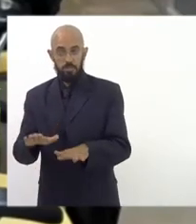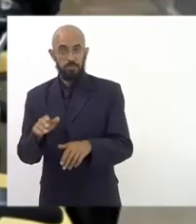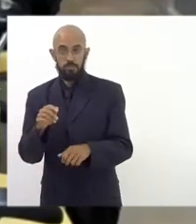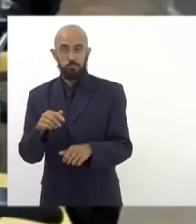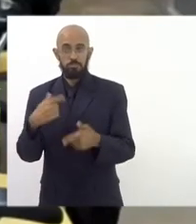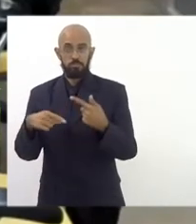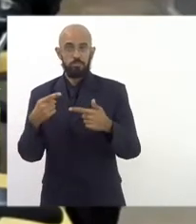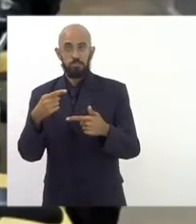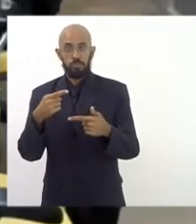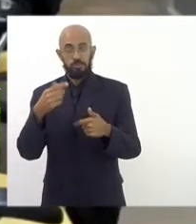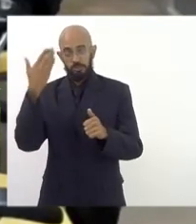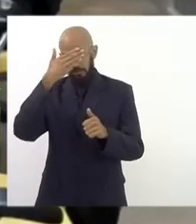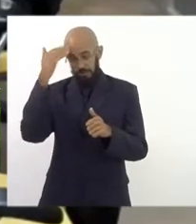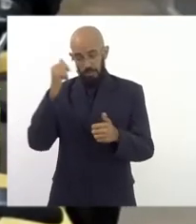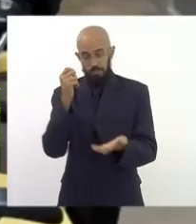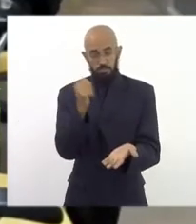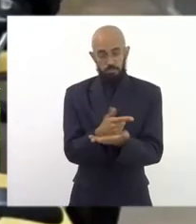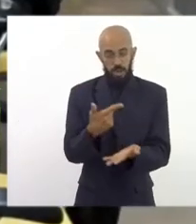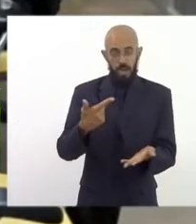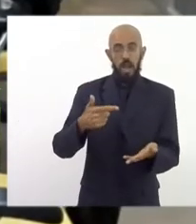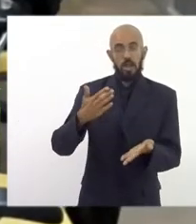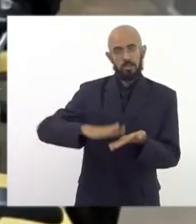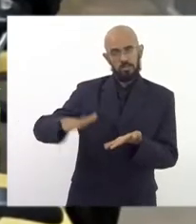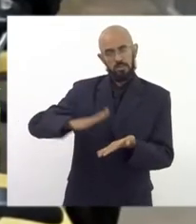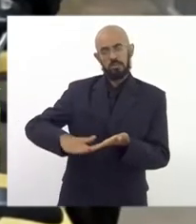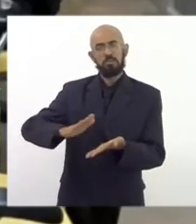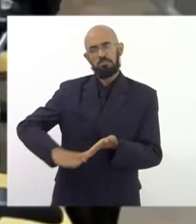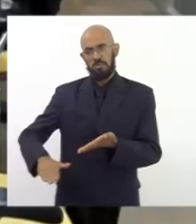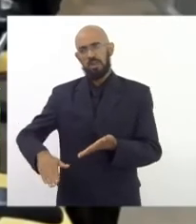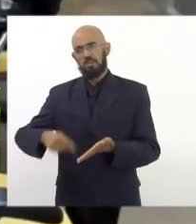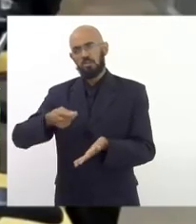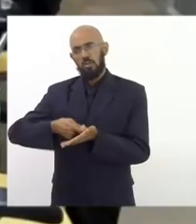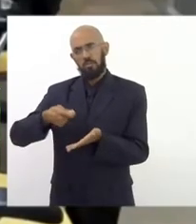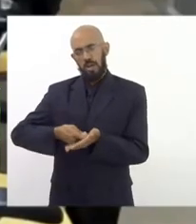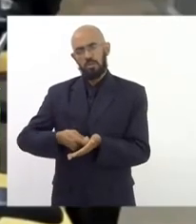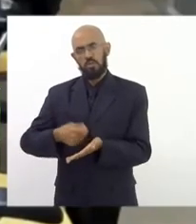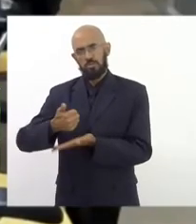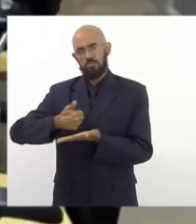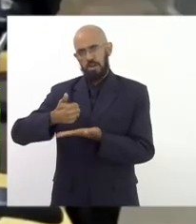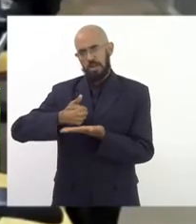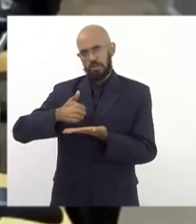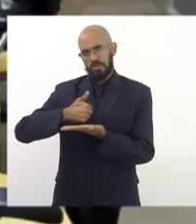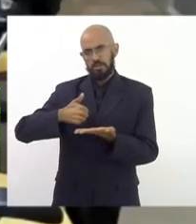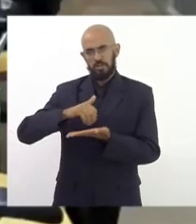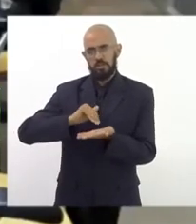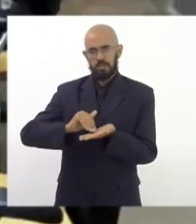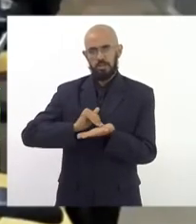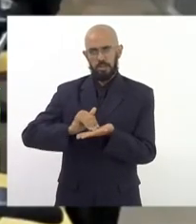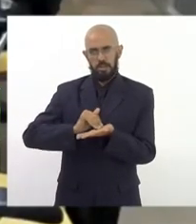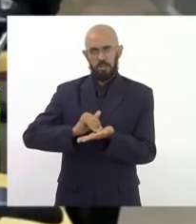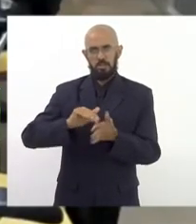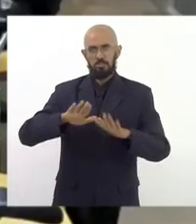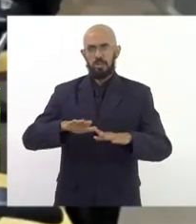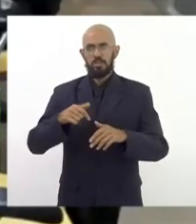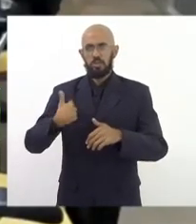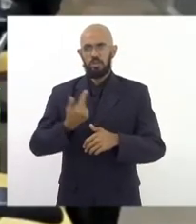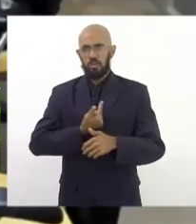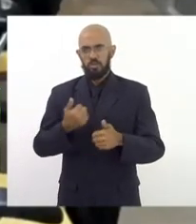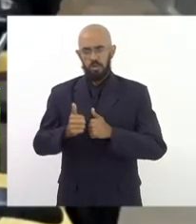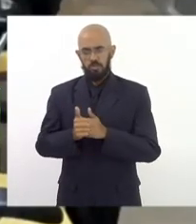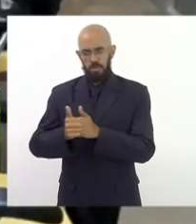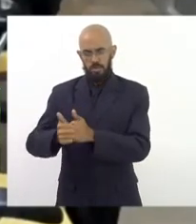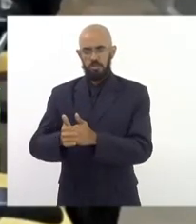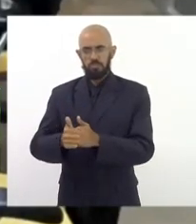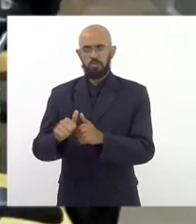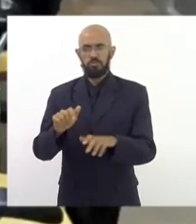concessionária de serviço público, ou não paga despesa, obrigações essenciais para secretarias. Então, a gente acompanha,